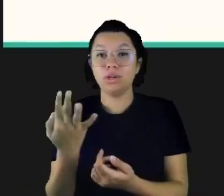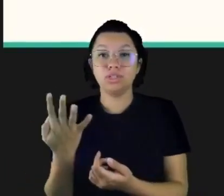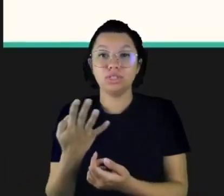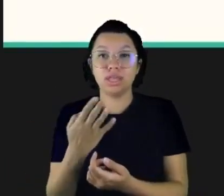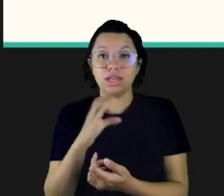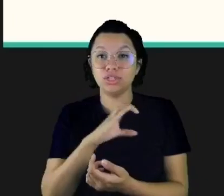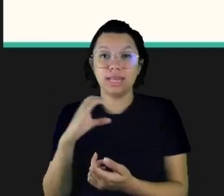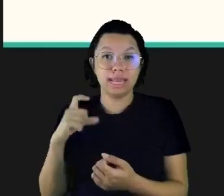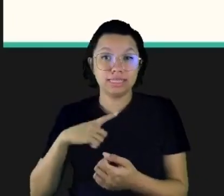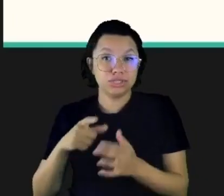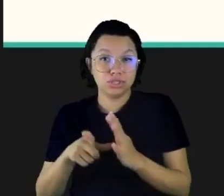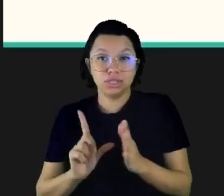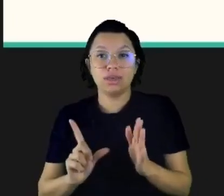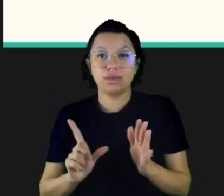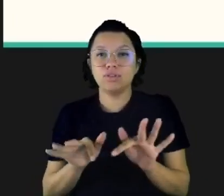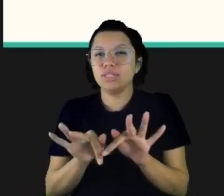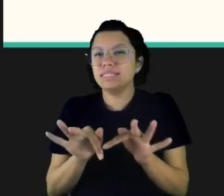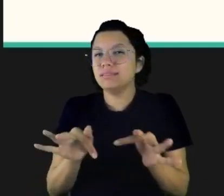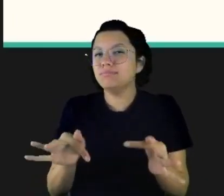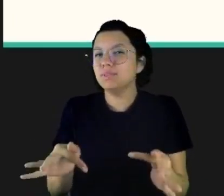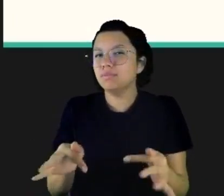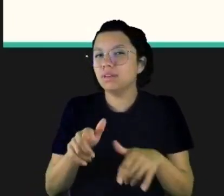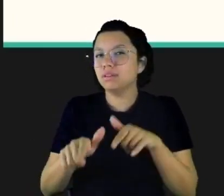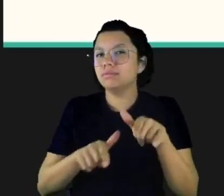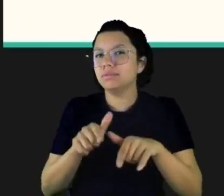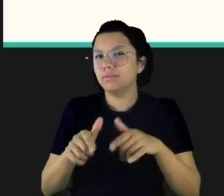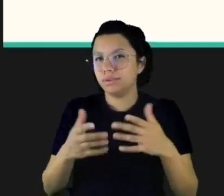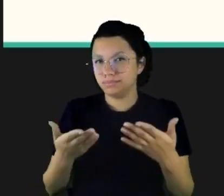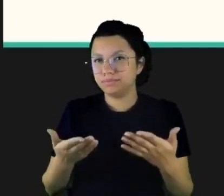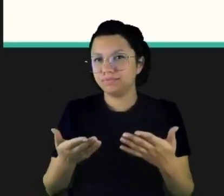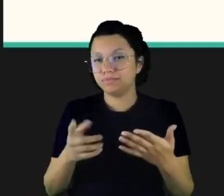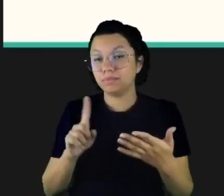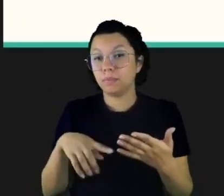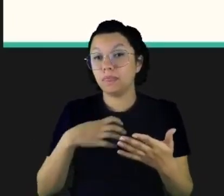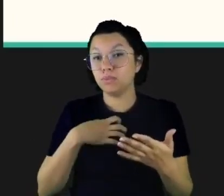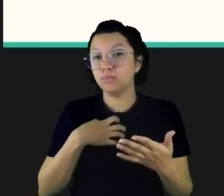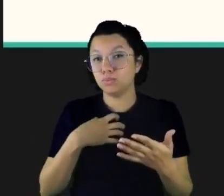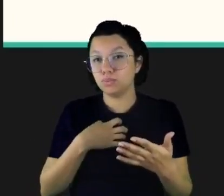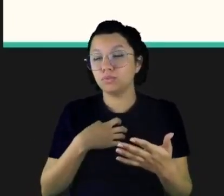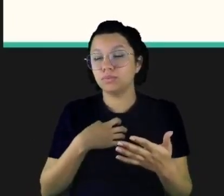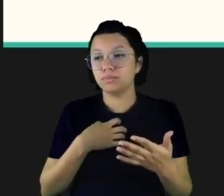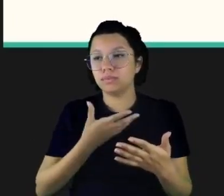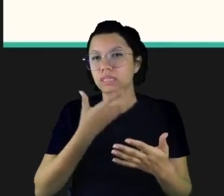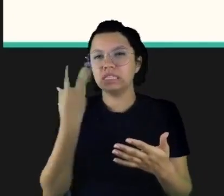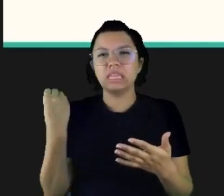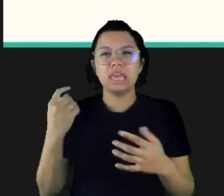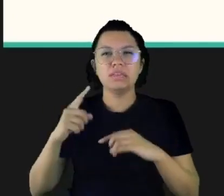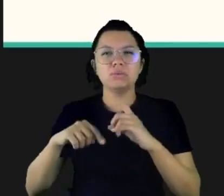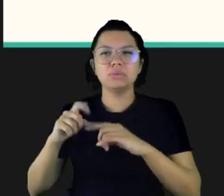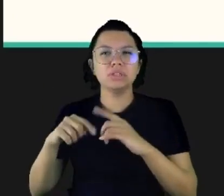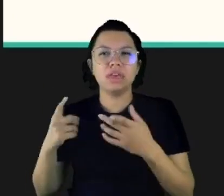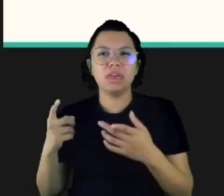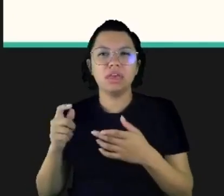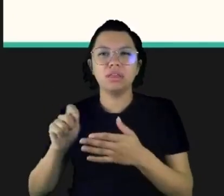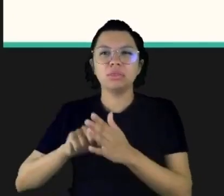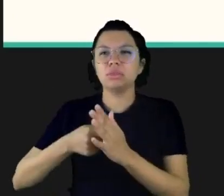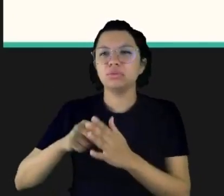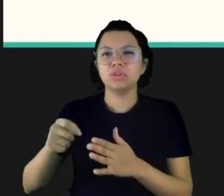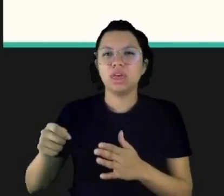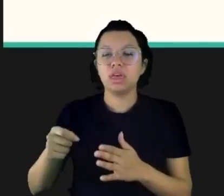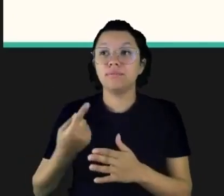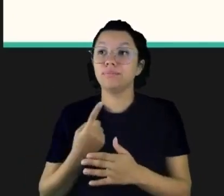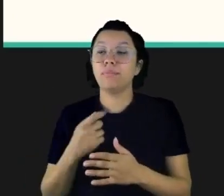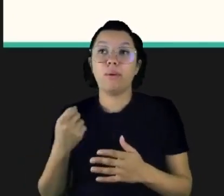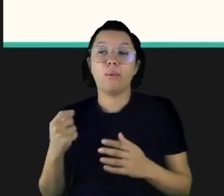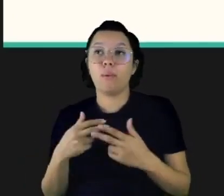as atividades. É um sintoma. Esquece objetos, né? Esquece a chave. Uma coisa é você esquecer de